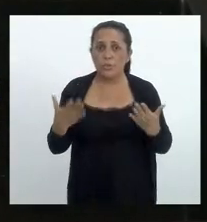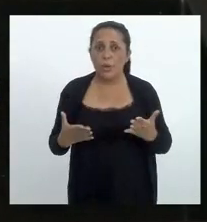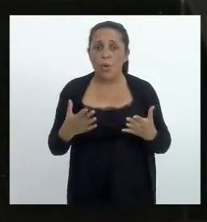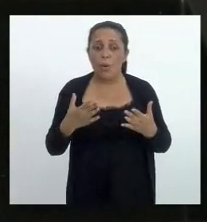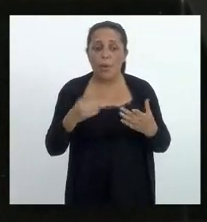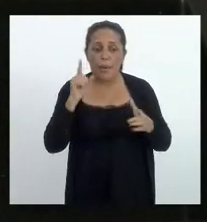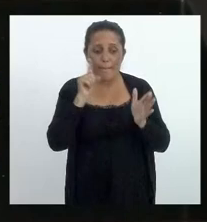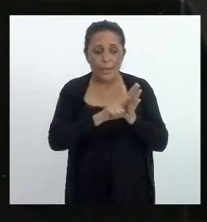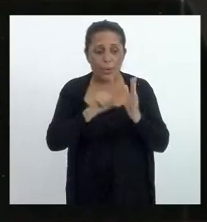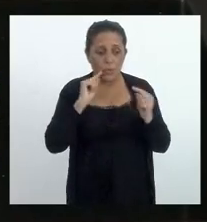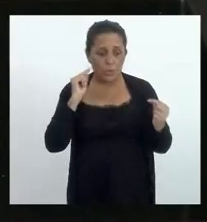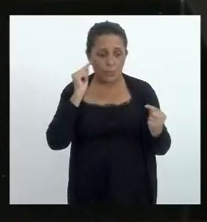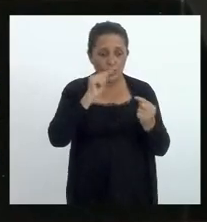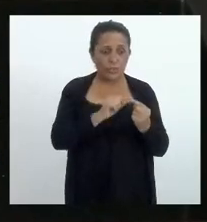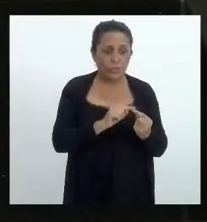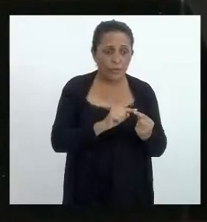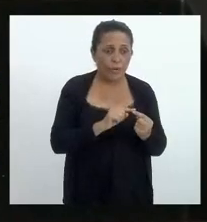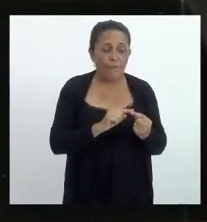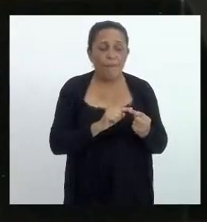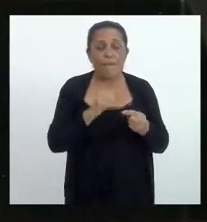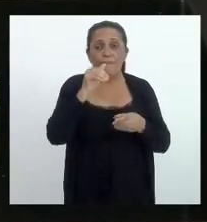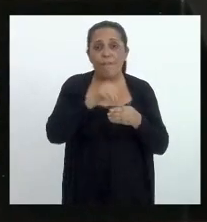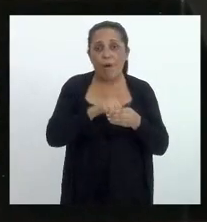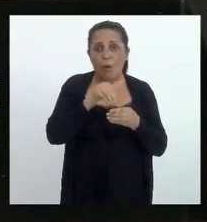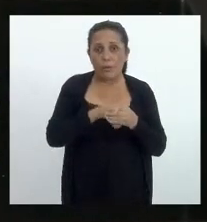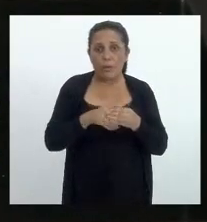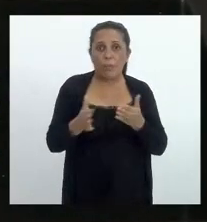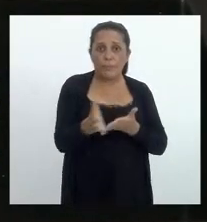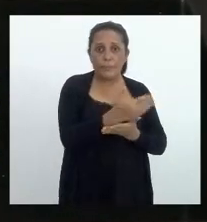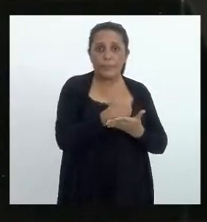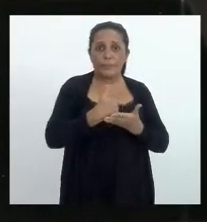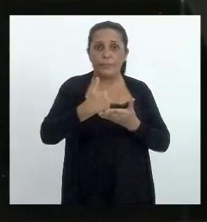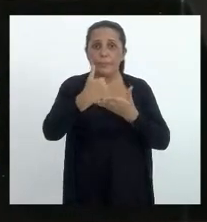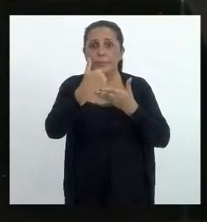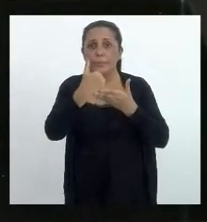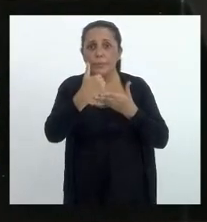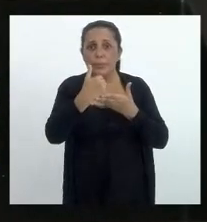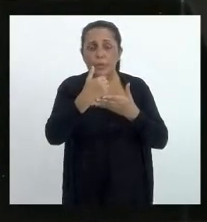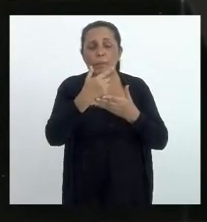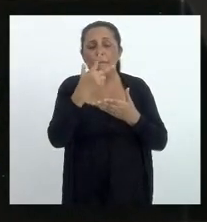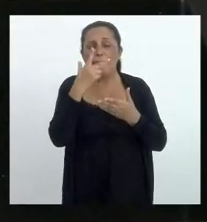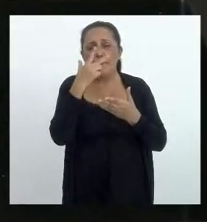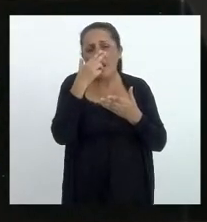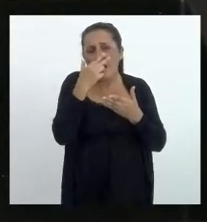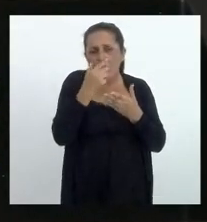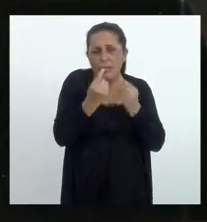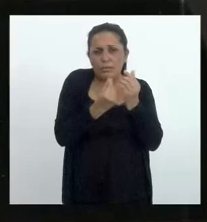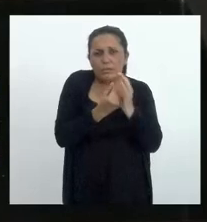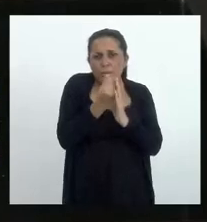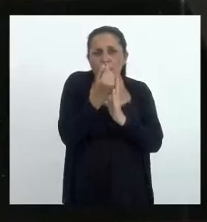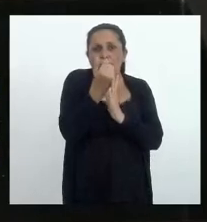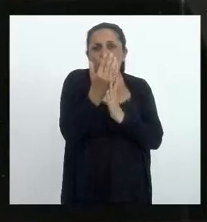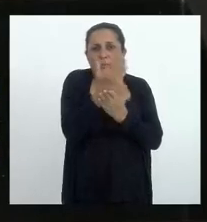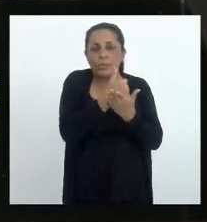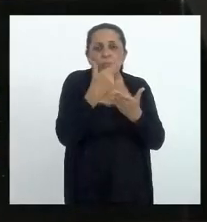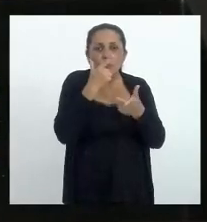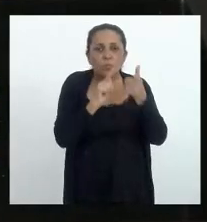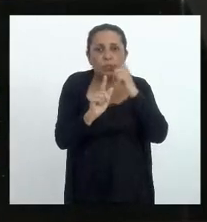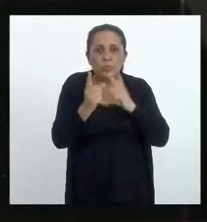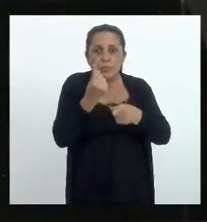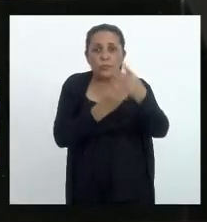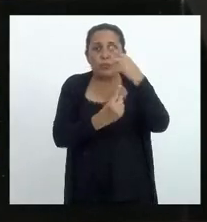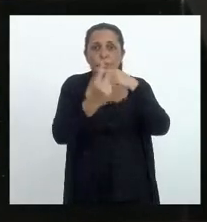tenta votar um plano de um regime de recuperação fiscal que é um cheque em branco. Em segundo, relativo à